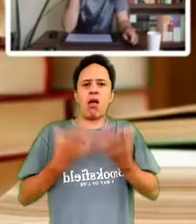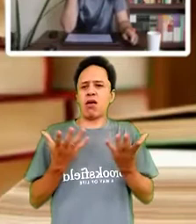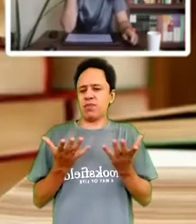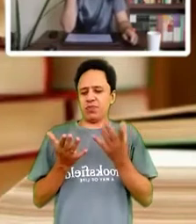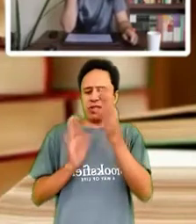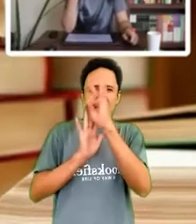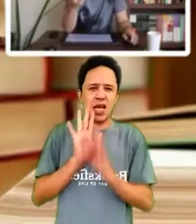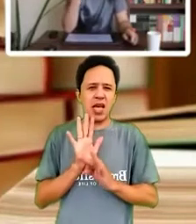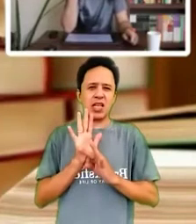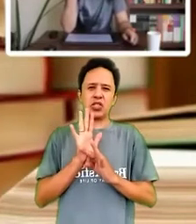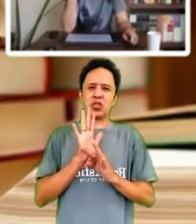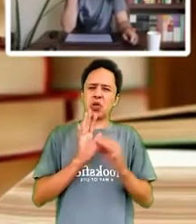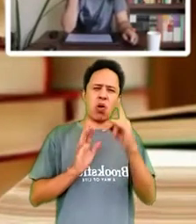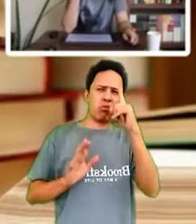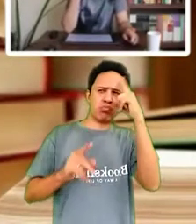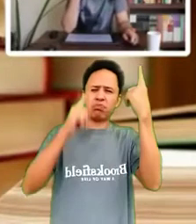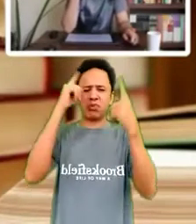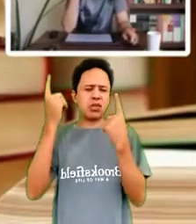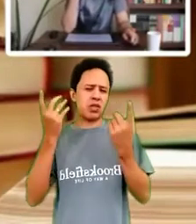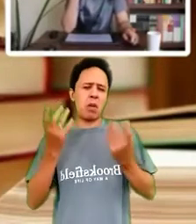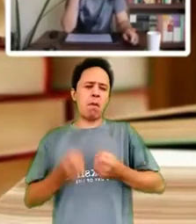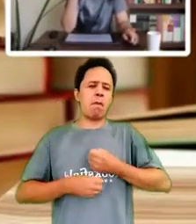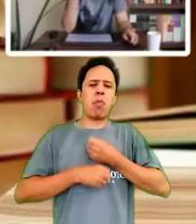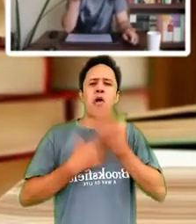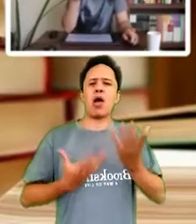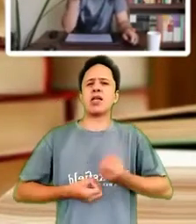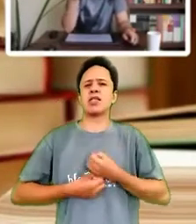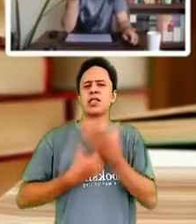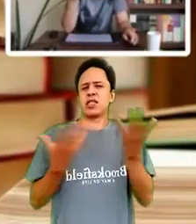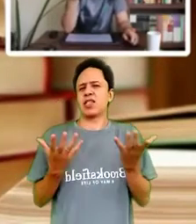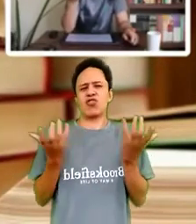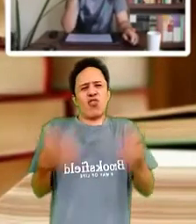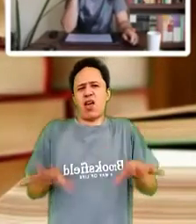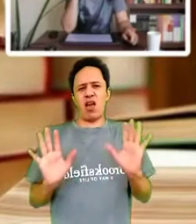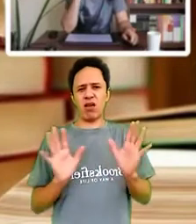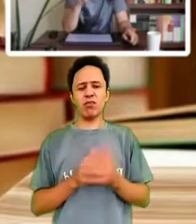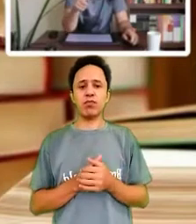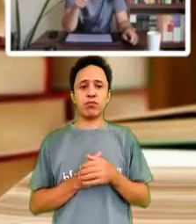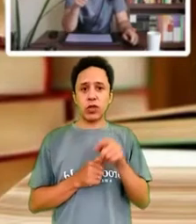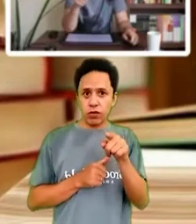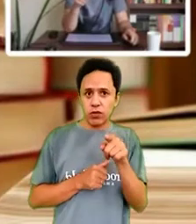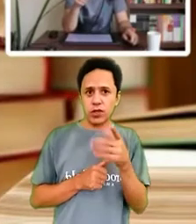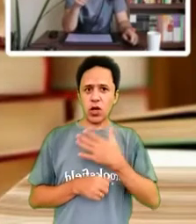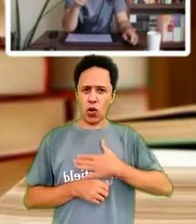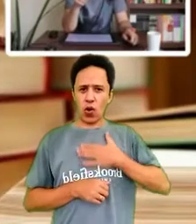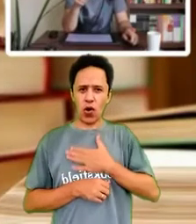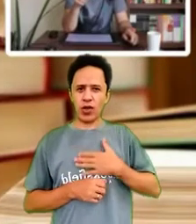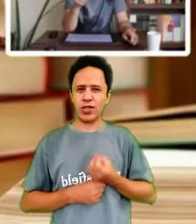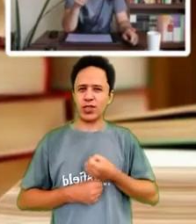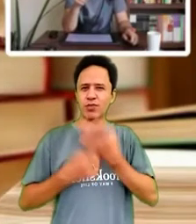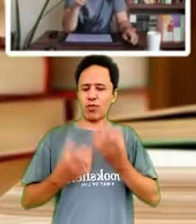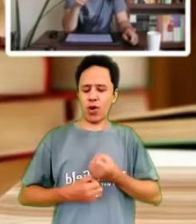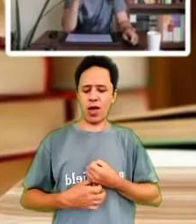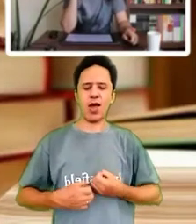isso. Produzir textos, criar, sei lá, poesias, esse tipo de coisa. Se você não se encaixa nisso e você gosta de